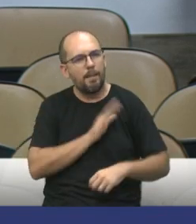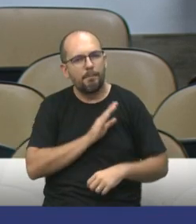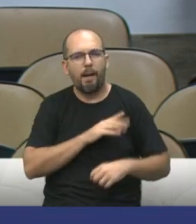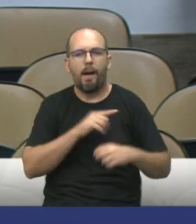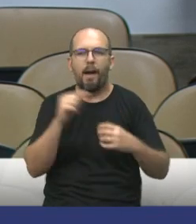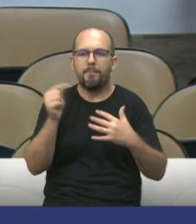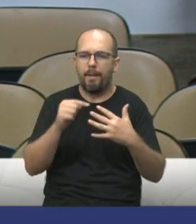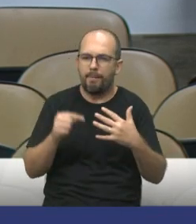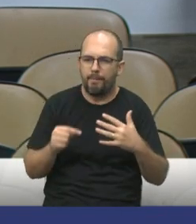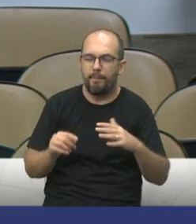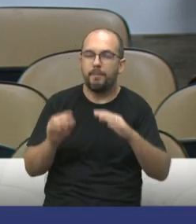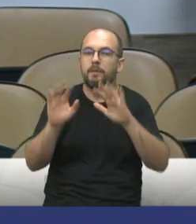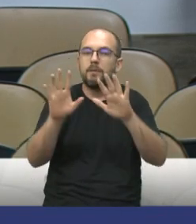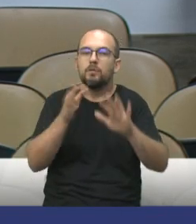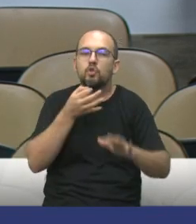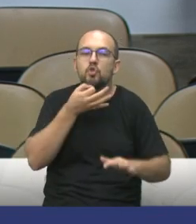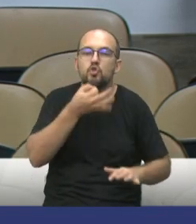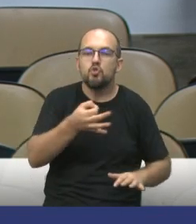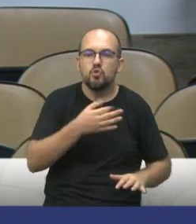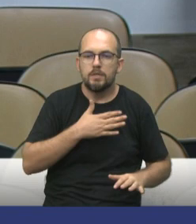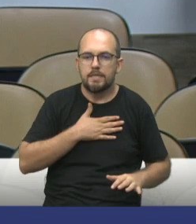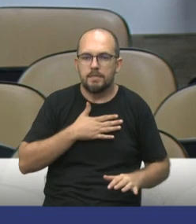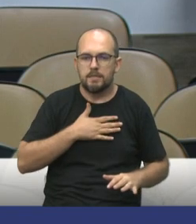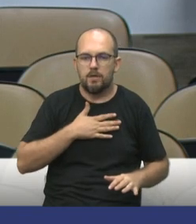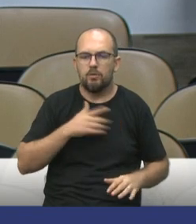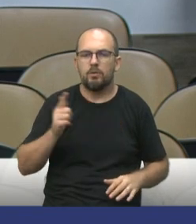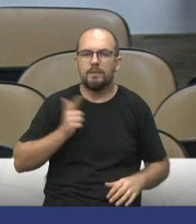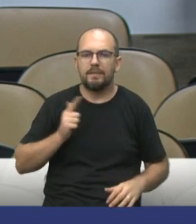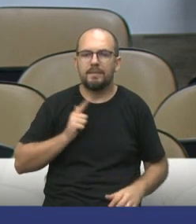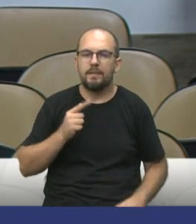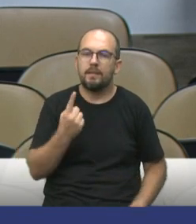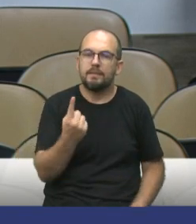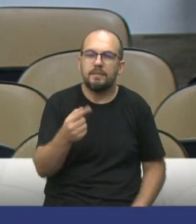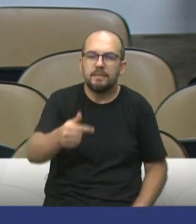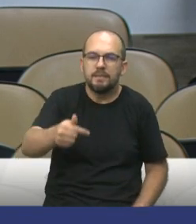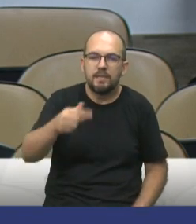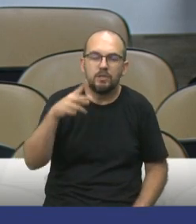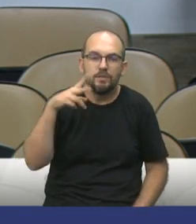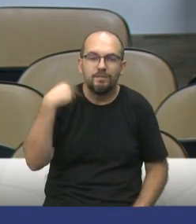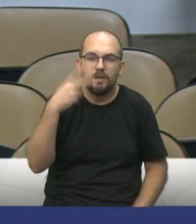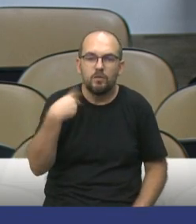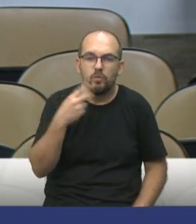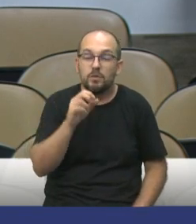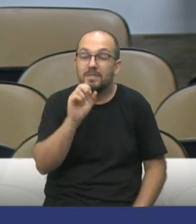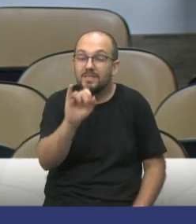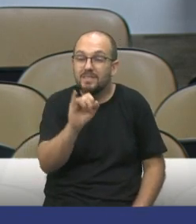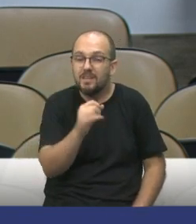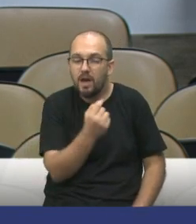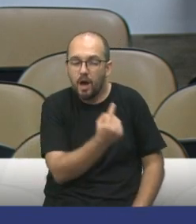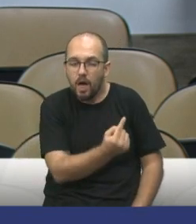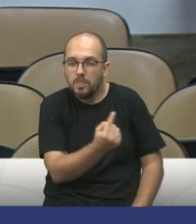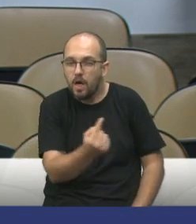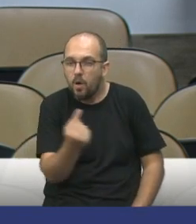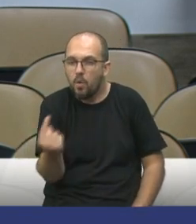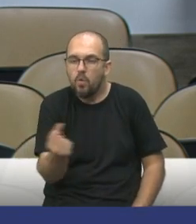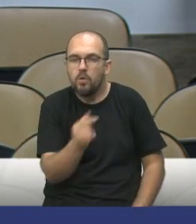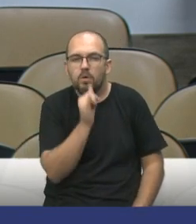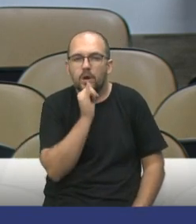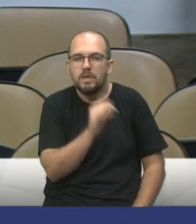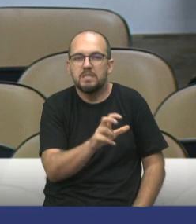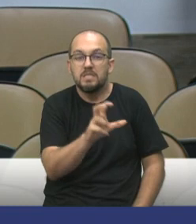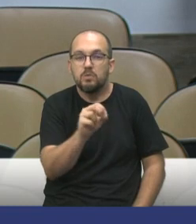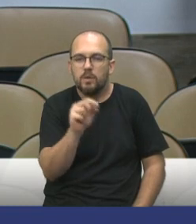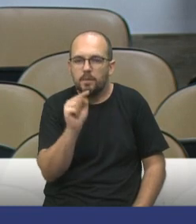a minha sugestão é o seguinte, se nós temos 17 vereadores, se cada um der 50 mil